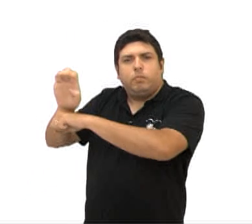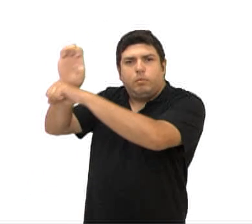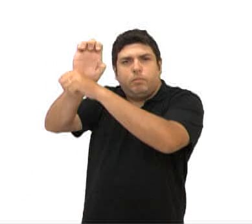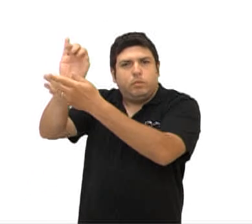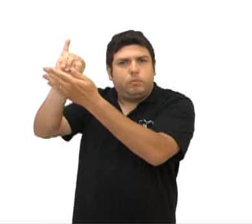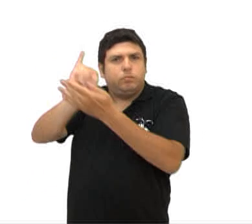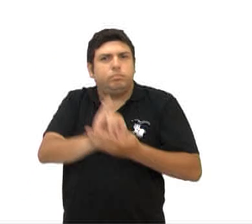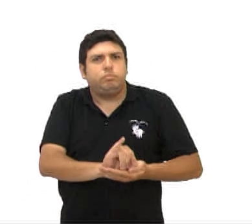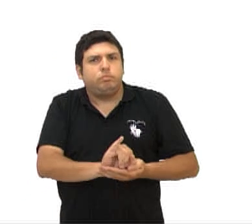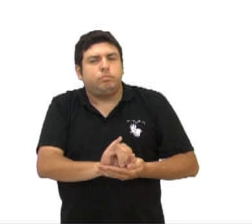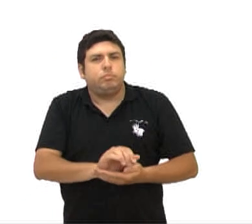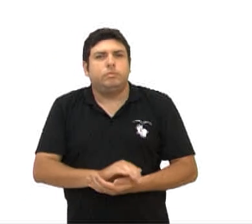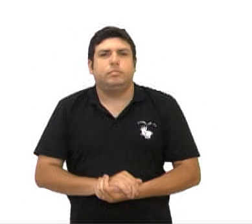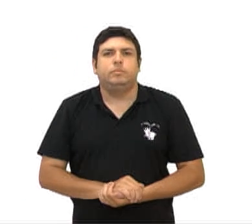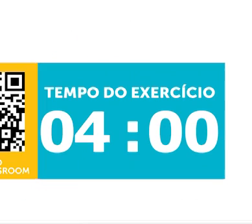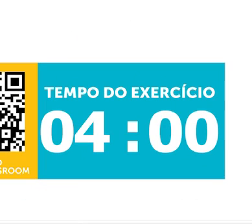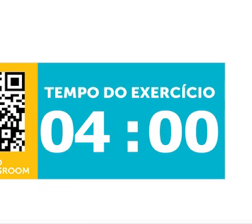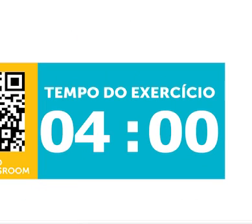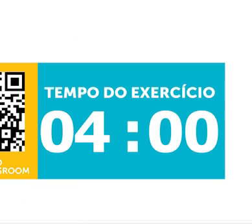estados.